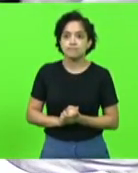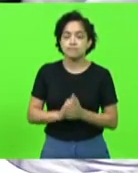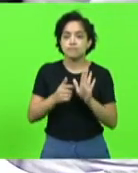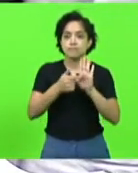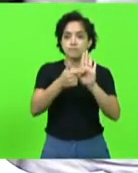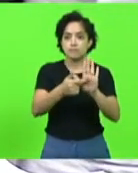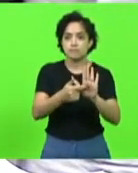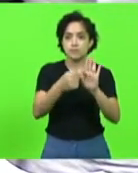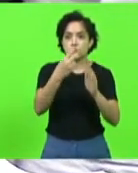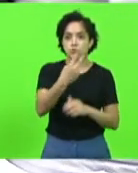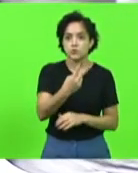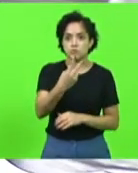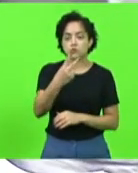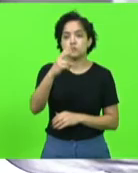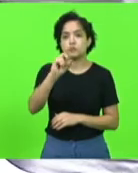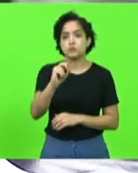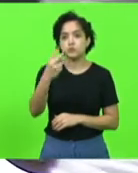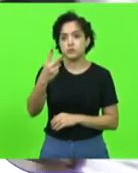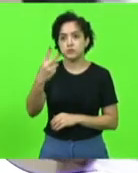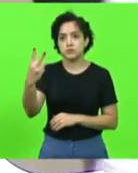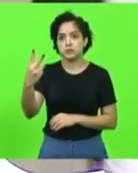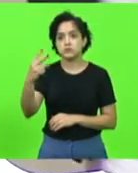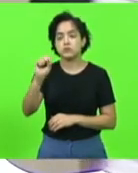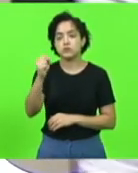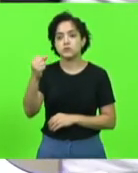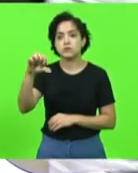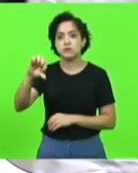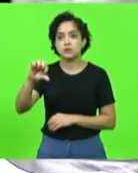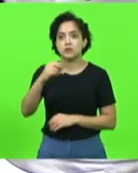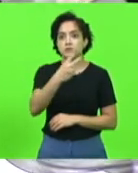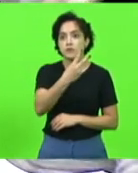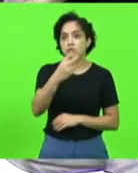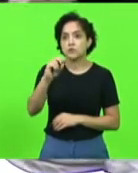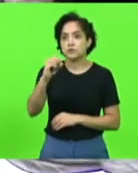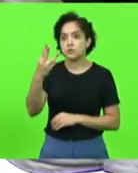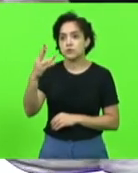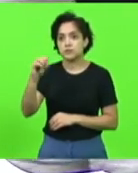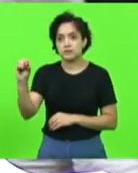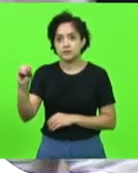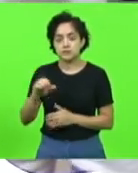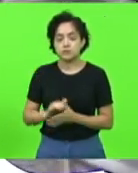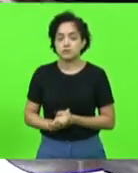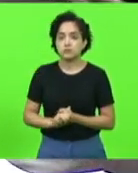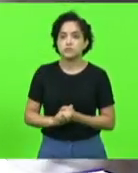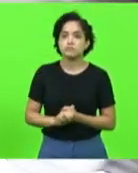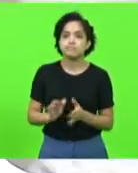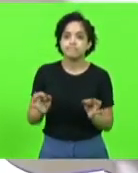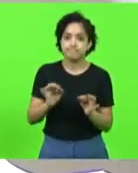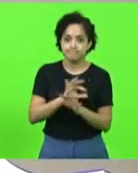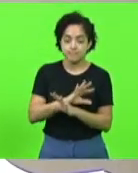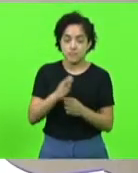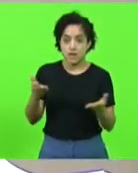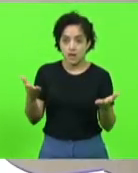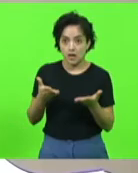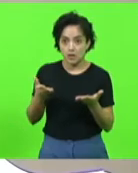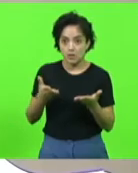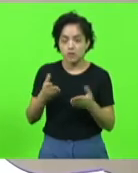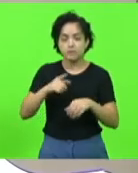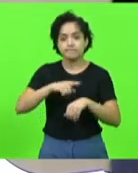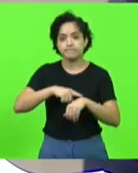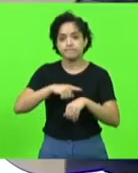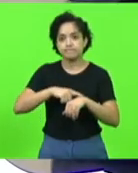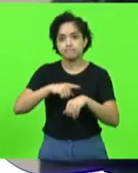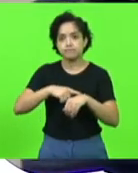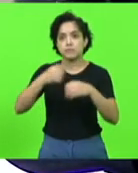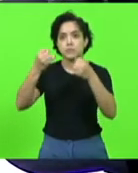Indicações 2.289 a 2.300. Fim da ordem do dia. Passamos às